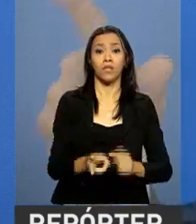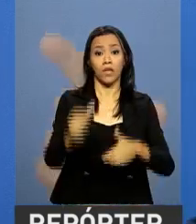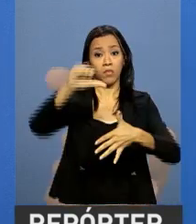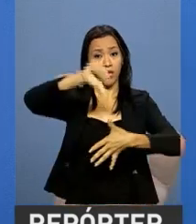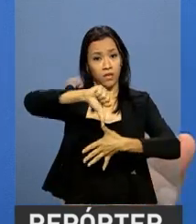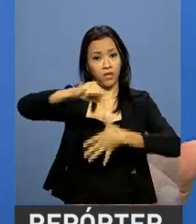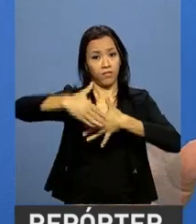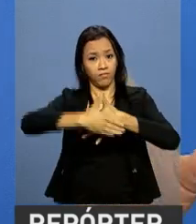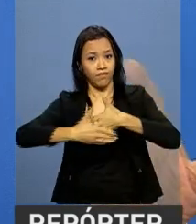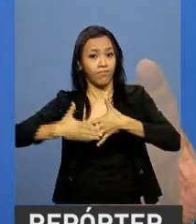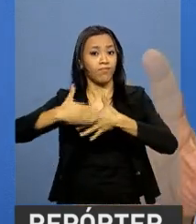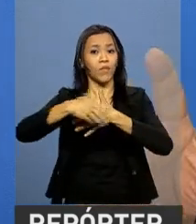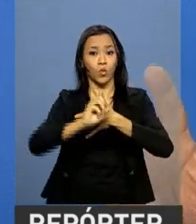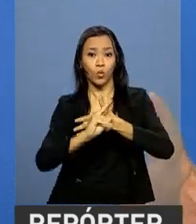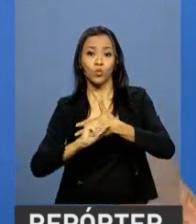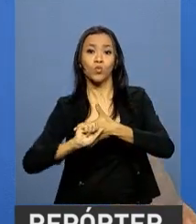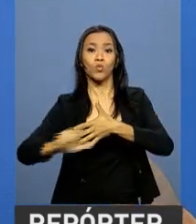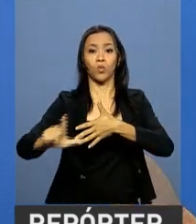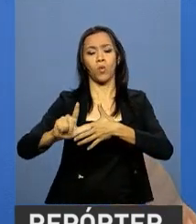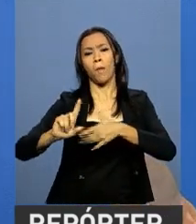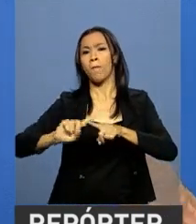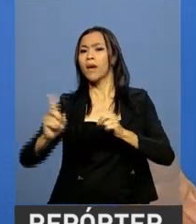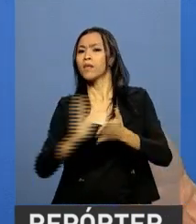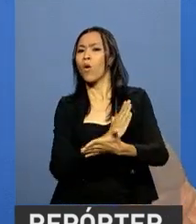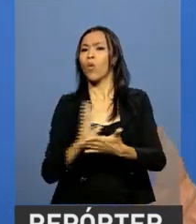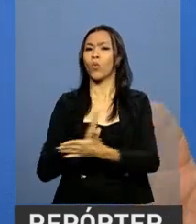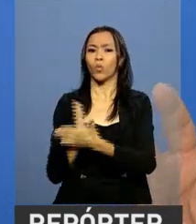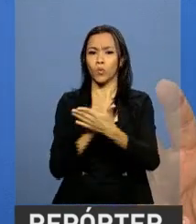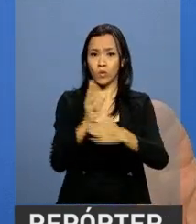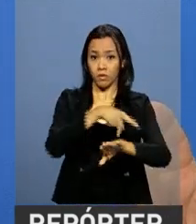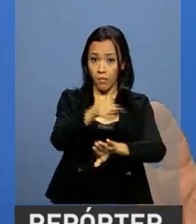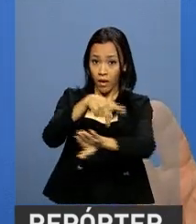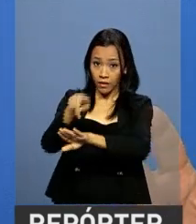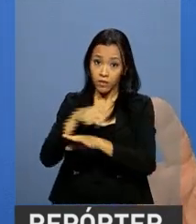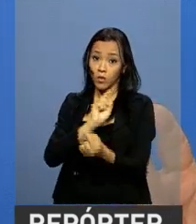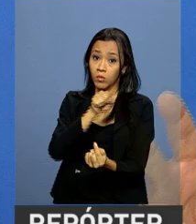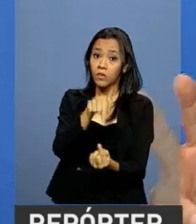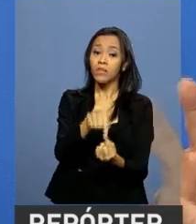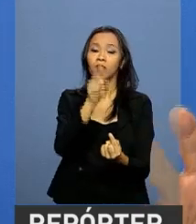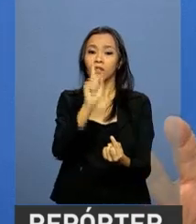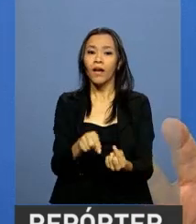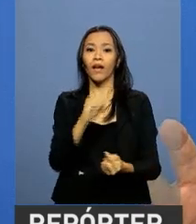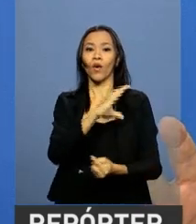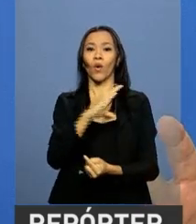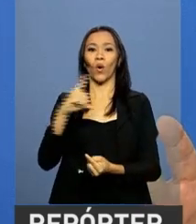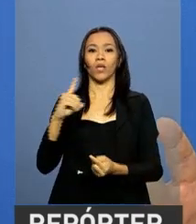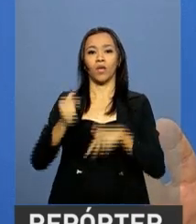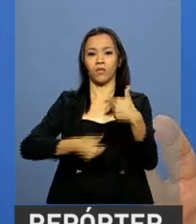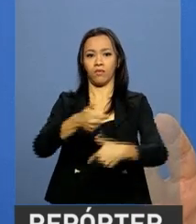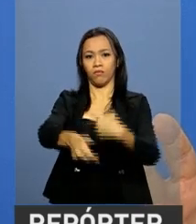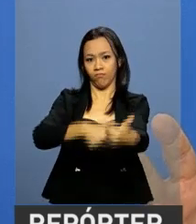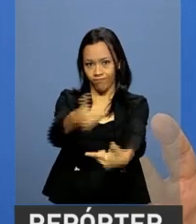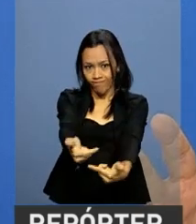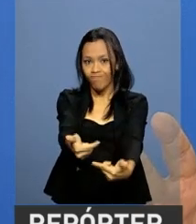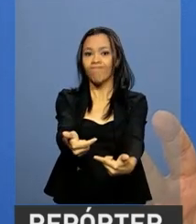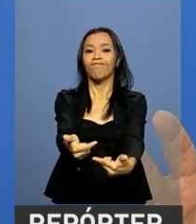não toda a América do Sul mas alguns países com vistas a uma ação coordenada né